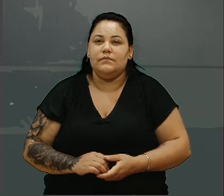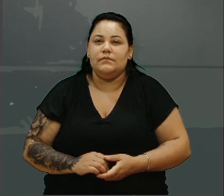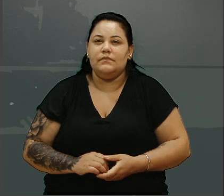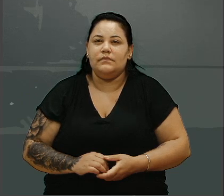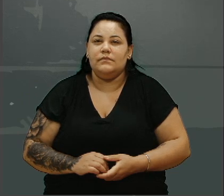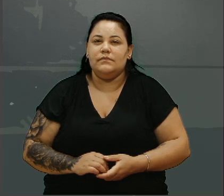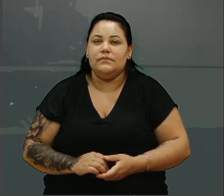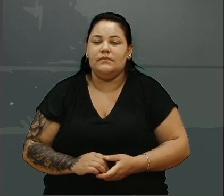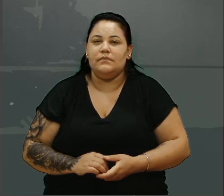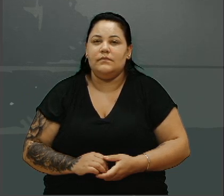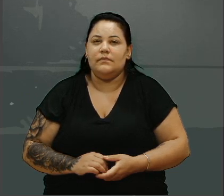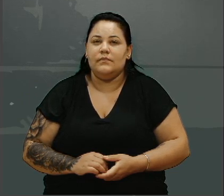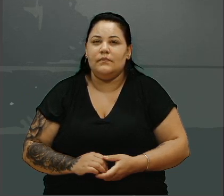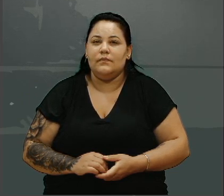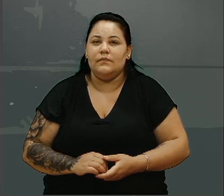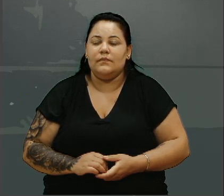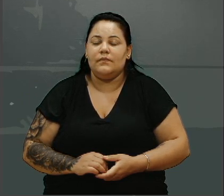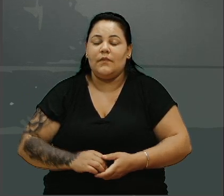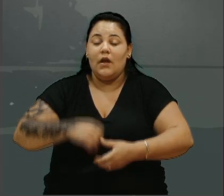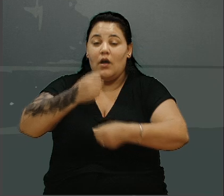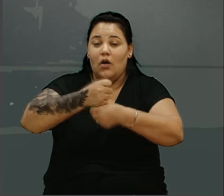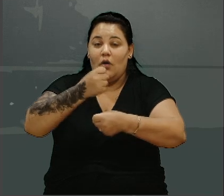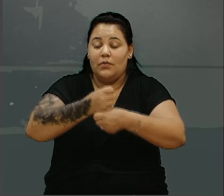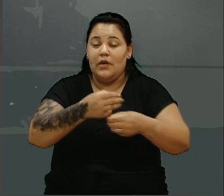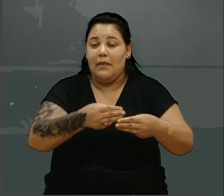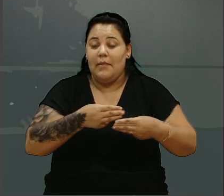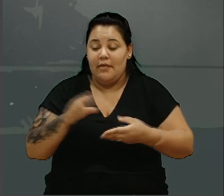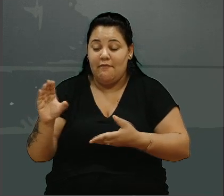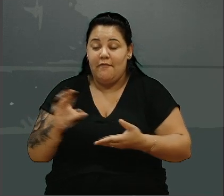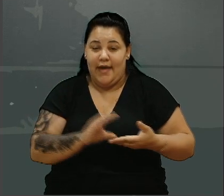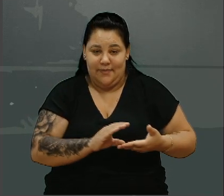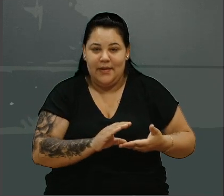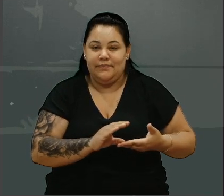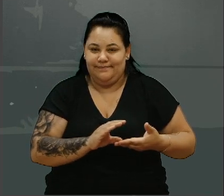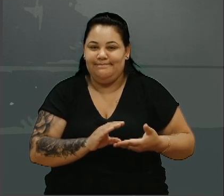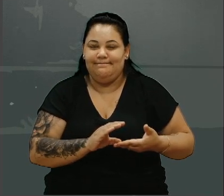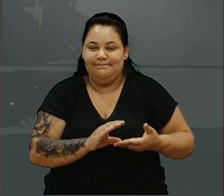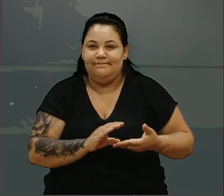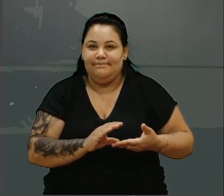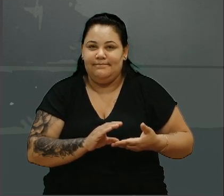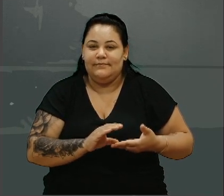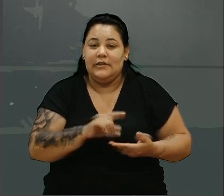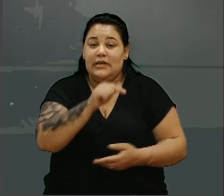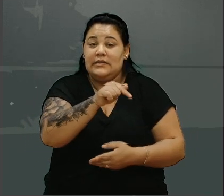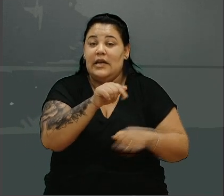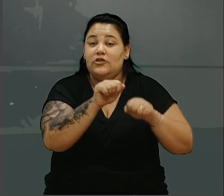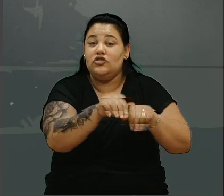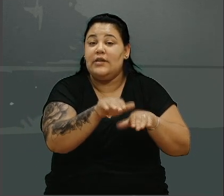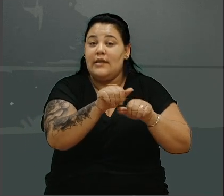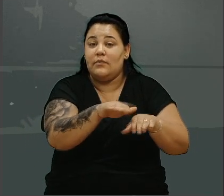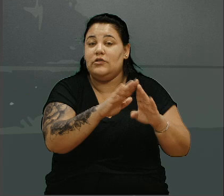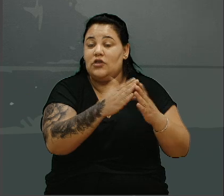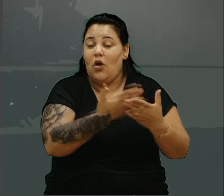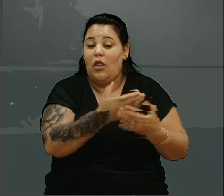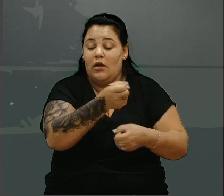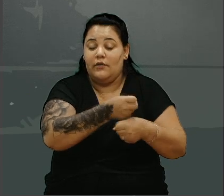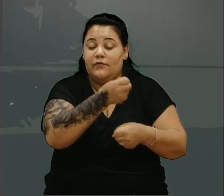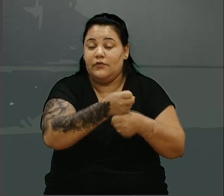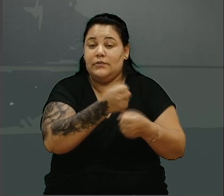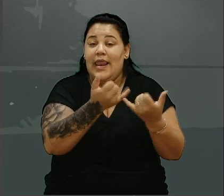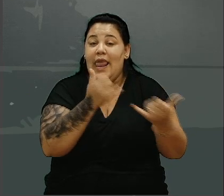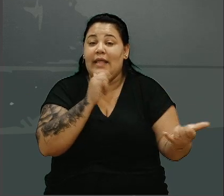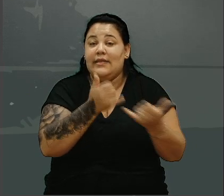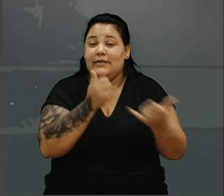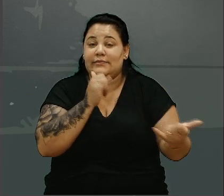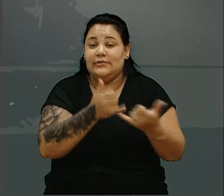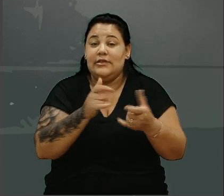Ok. Obras, emendas parlamentares aqui, então. 7 de setembro, reforma elétrica e